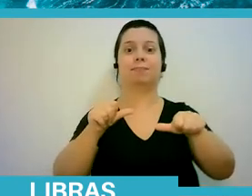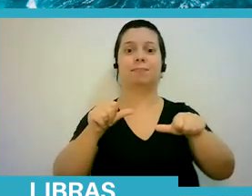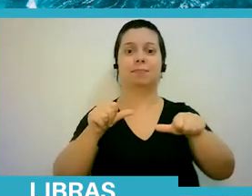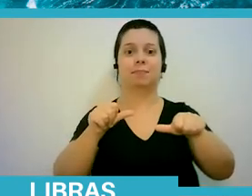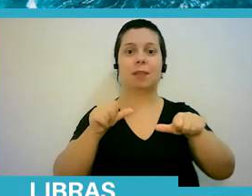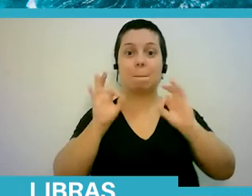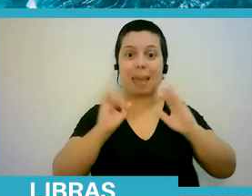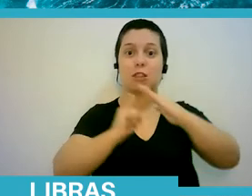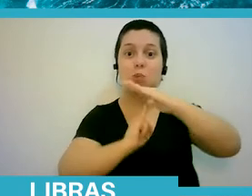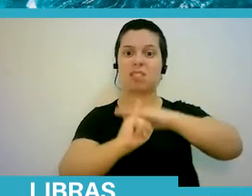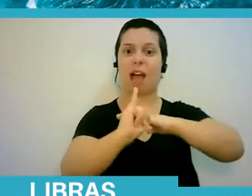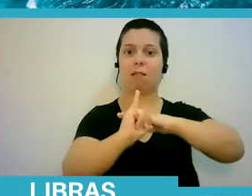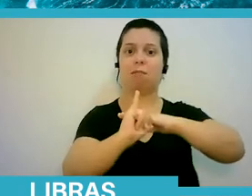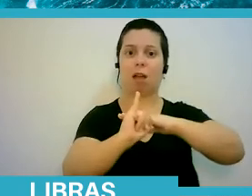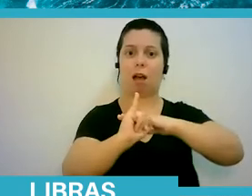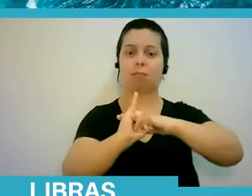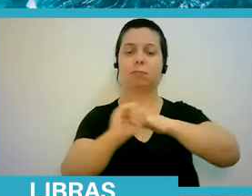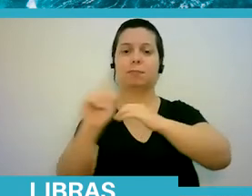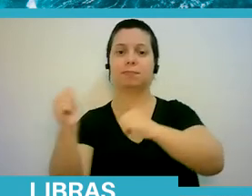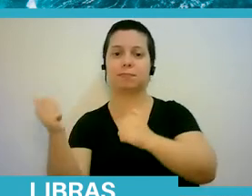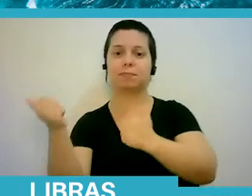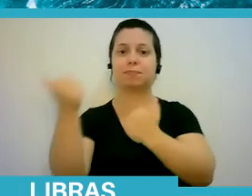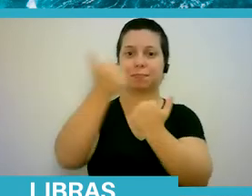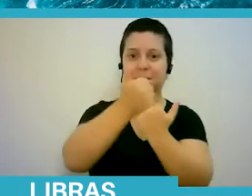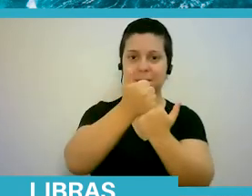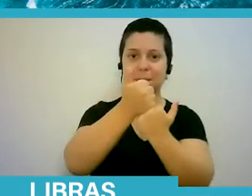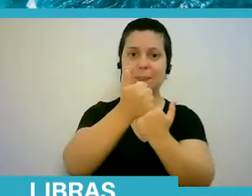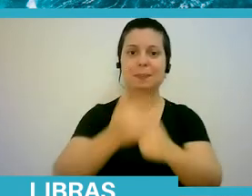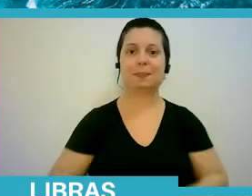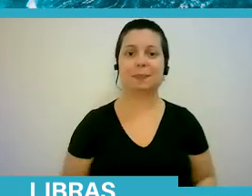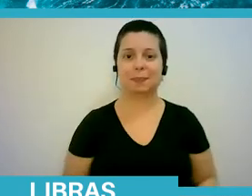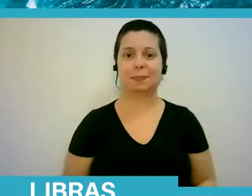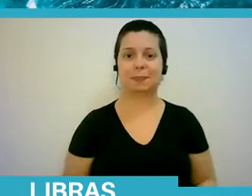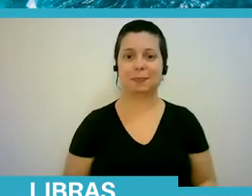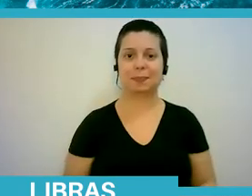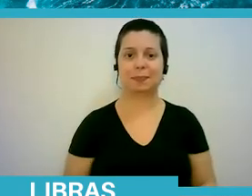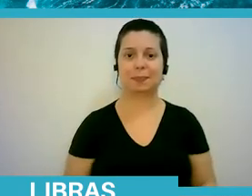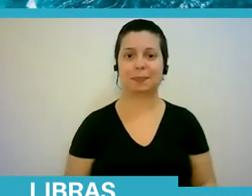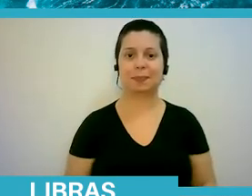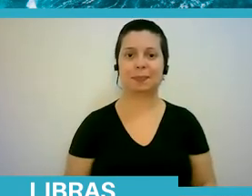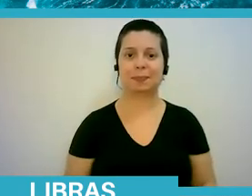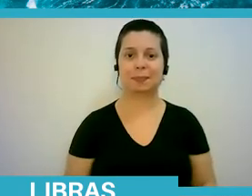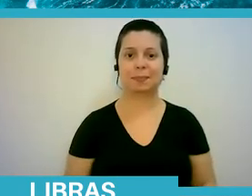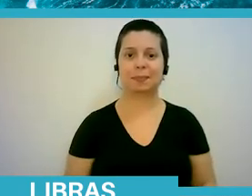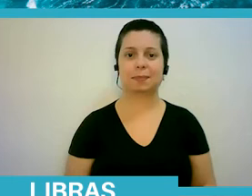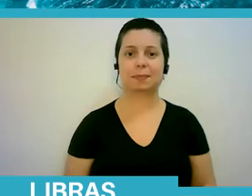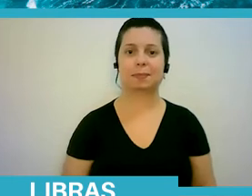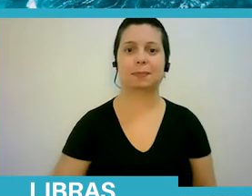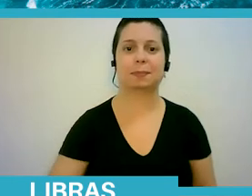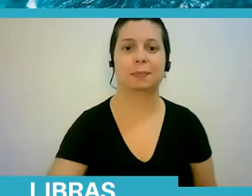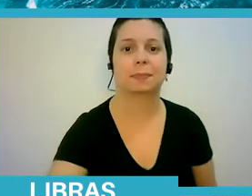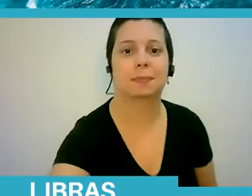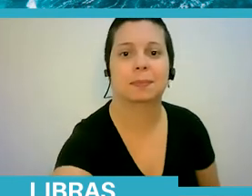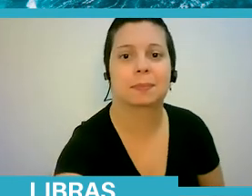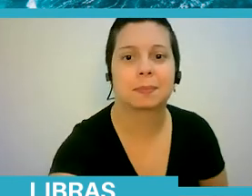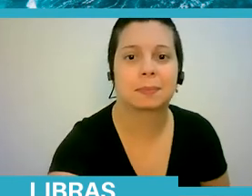numa startup de sucesso, num negócio de sucesso, que a gente tem que ter tempo, a gente tem que ter materiais, dinheiro e colaboradores. E será que a gente